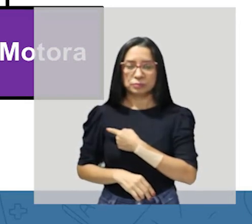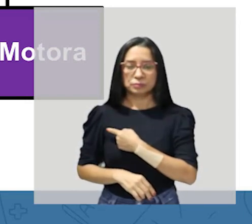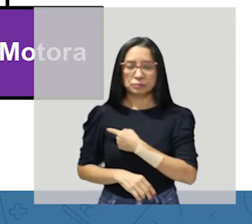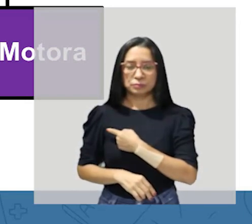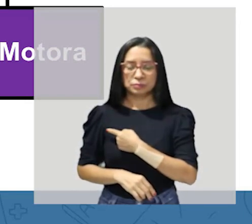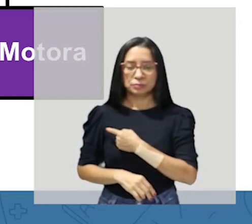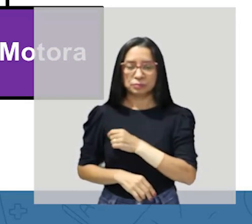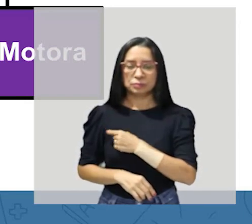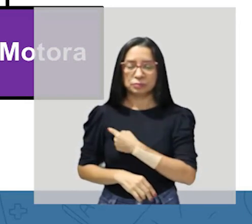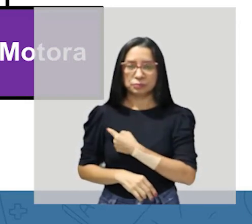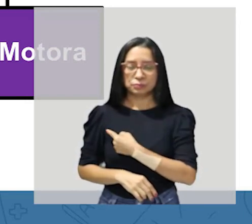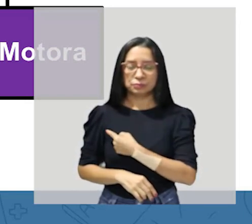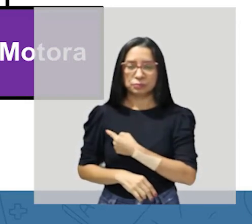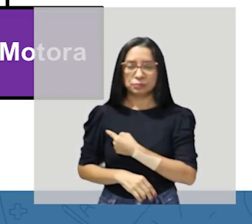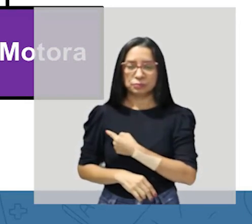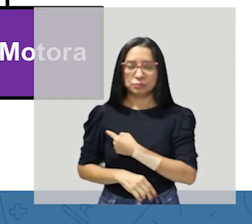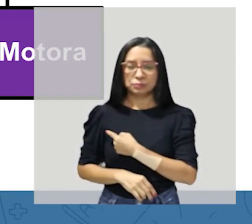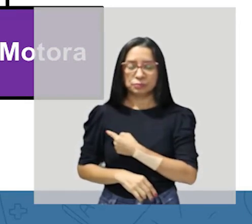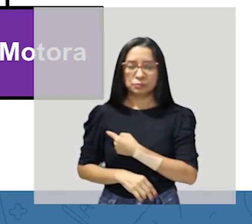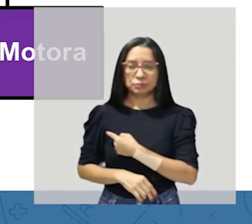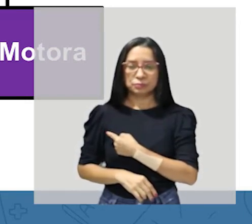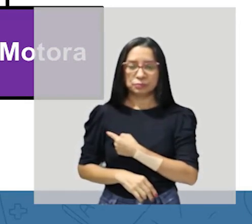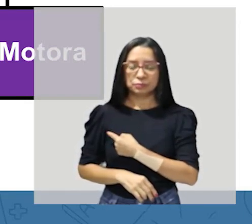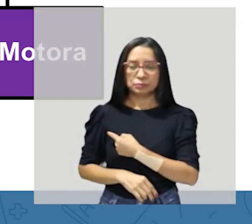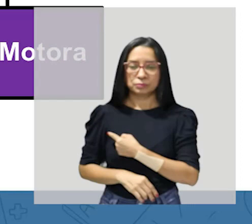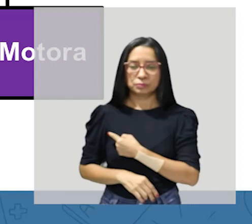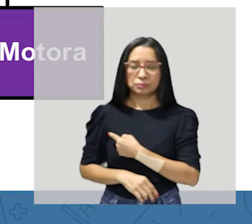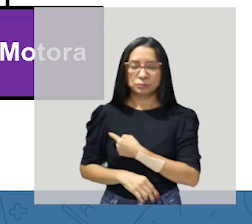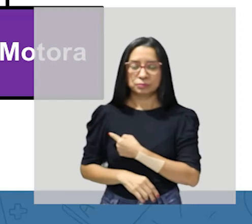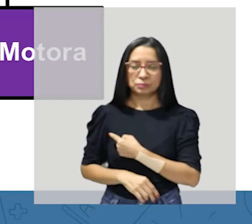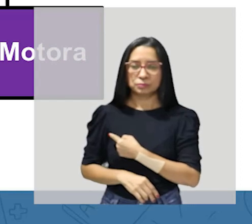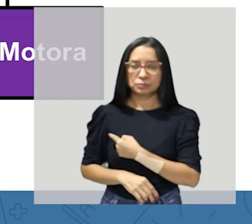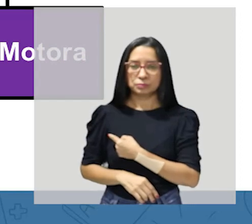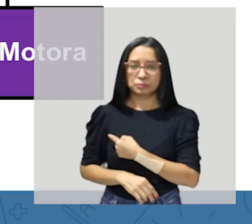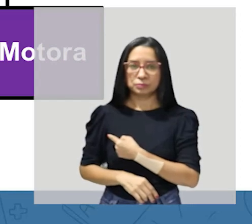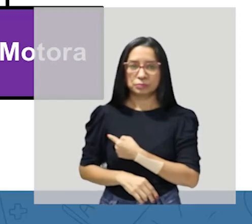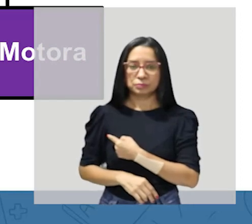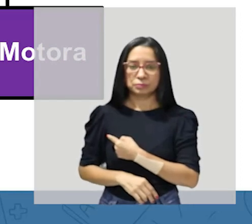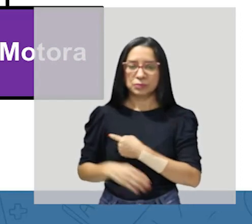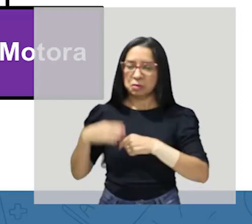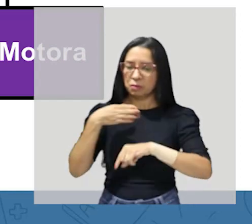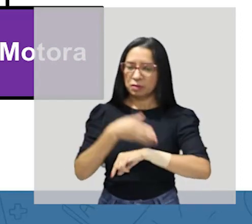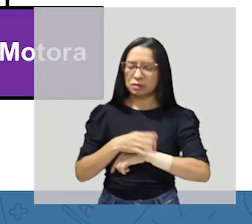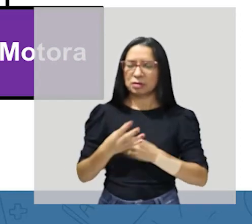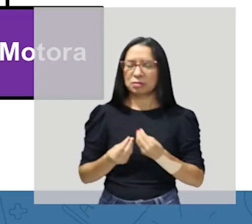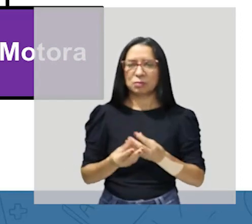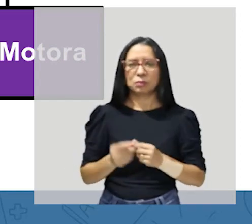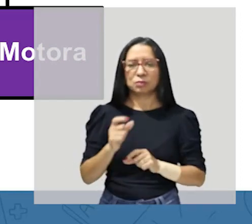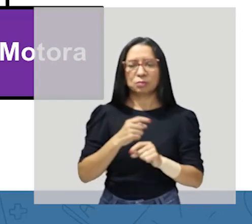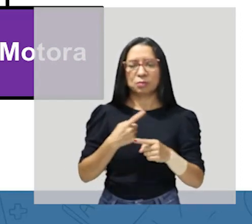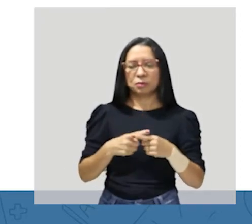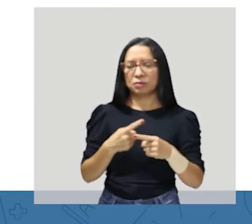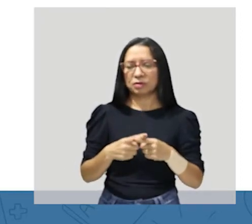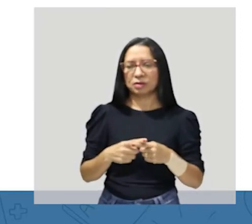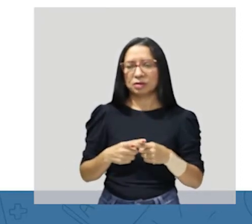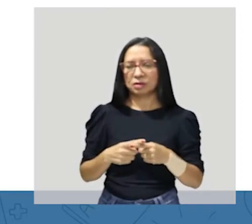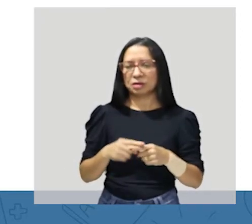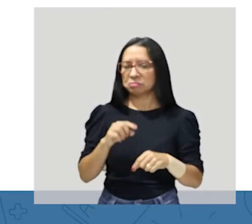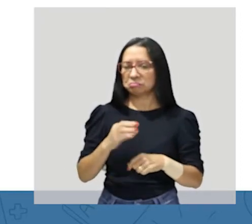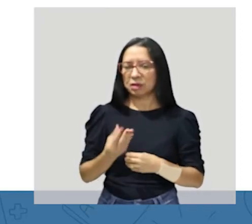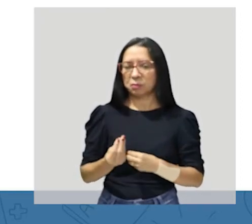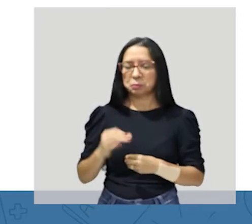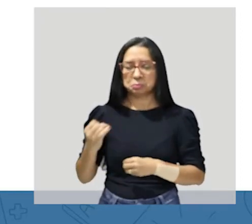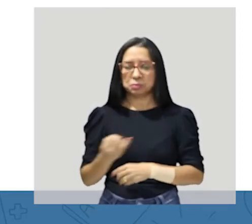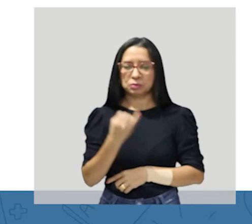oriental e ocidental. Oriental e ocidental. Não vou entrar muito nisso aqui, que isso aqui não, talvez não seja muito importante.